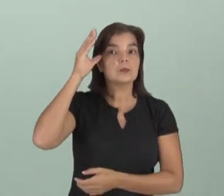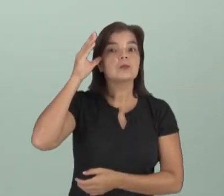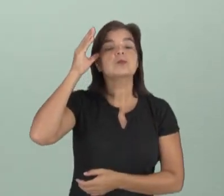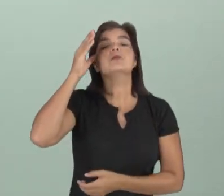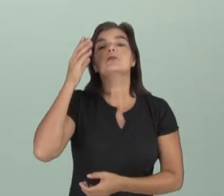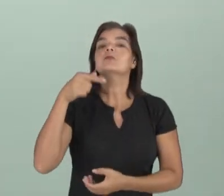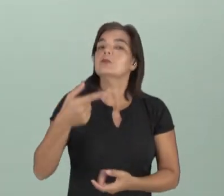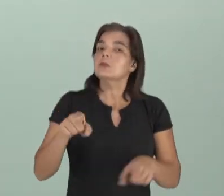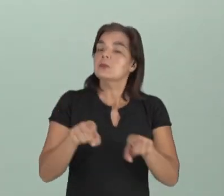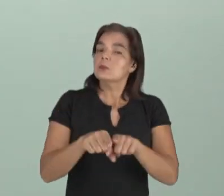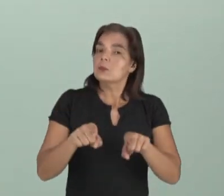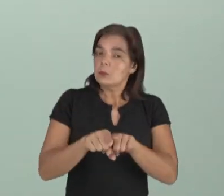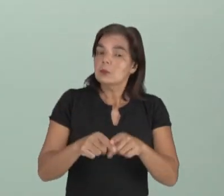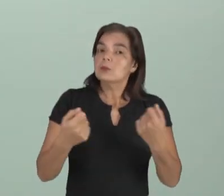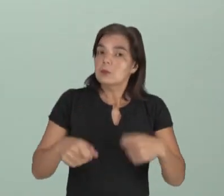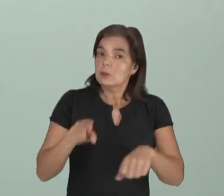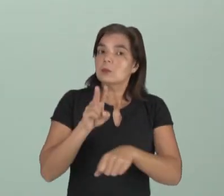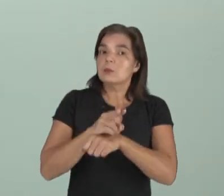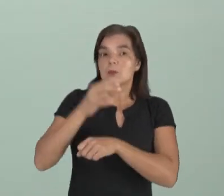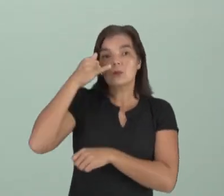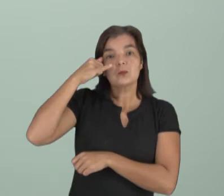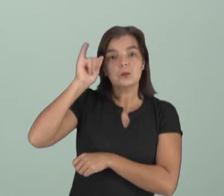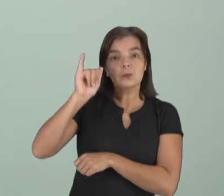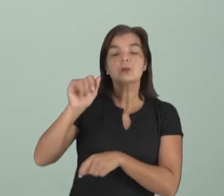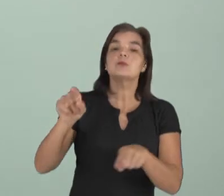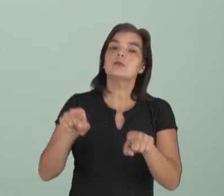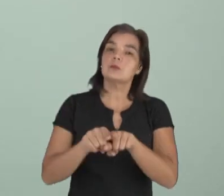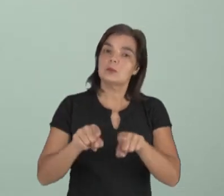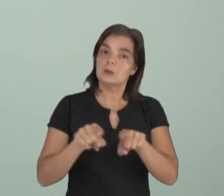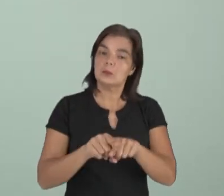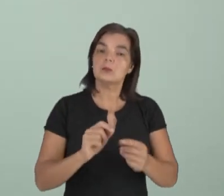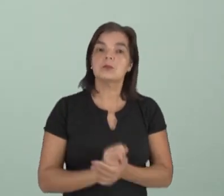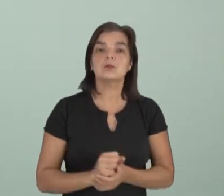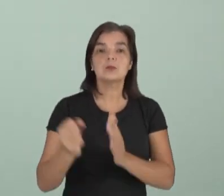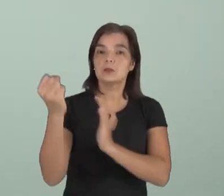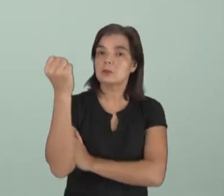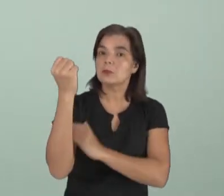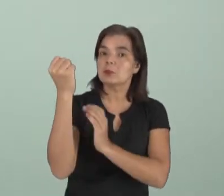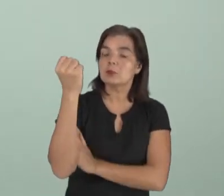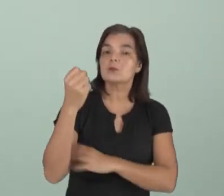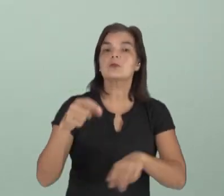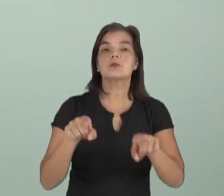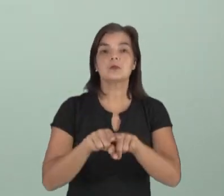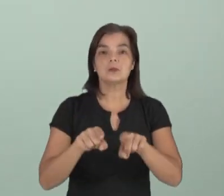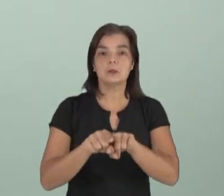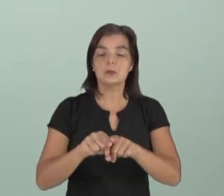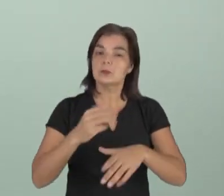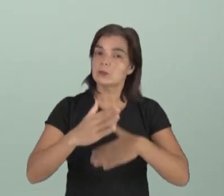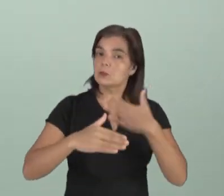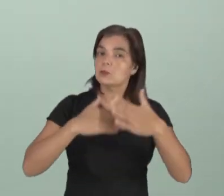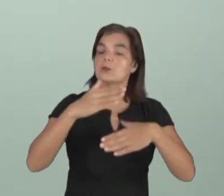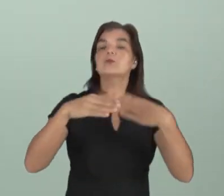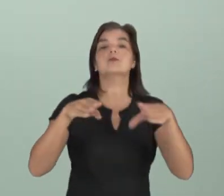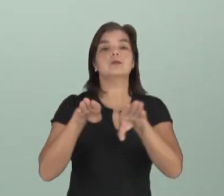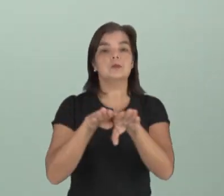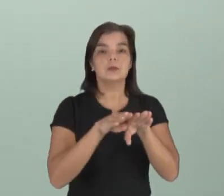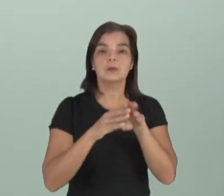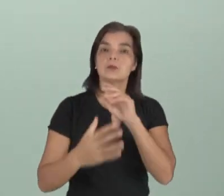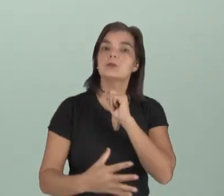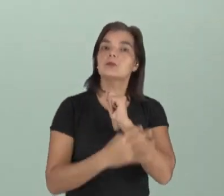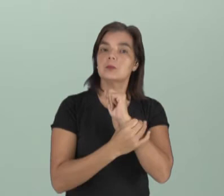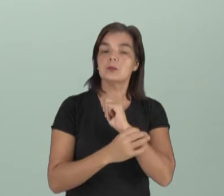consciência dessas medidas que nós podemos tomar aí para fortalecer a questão do desenvolvimento